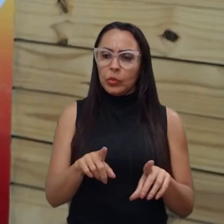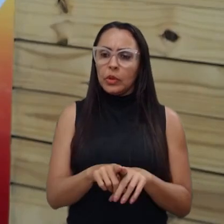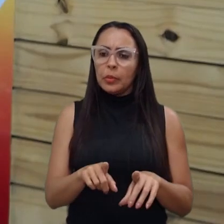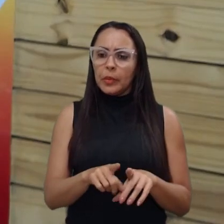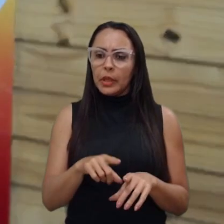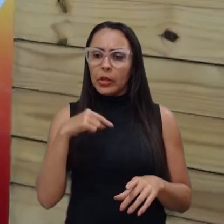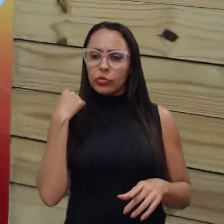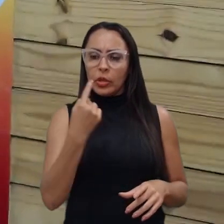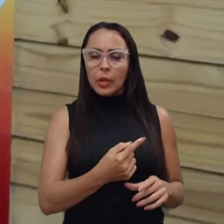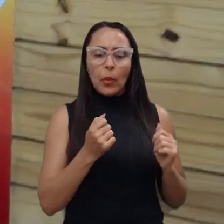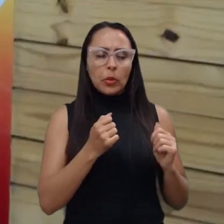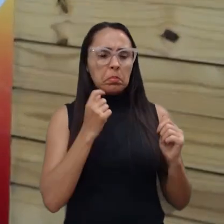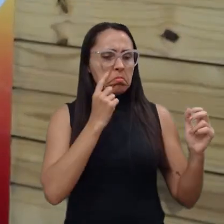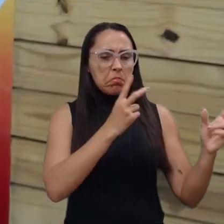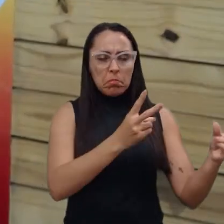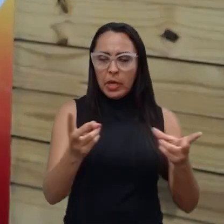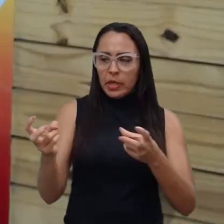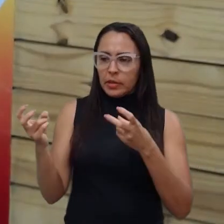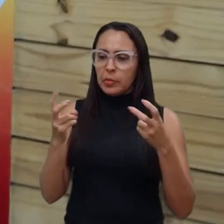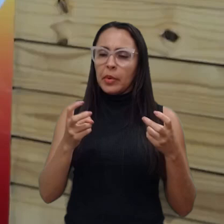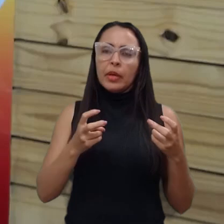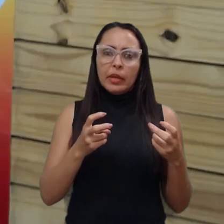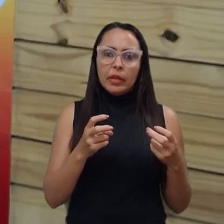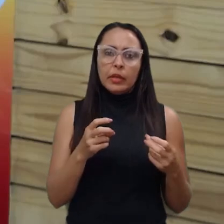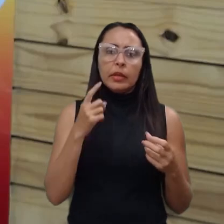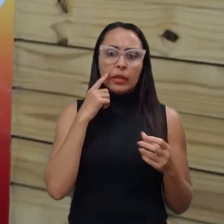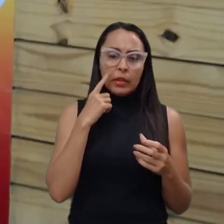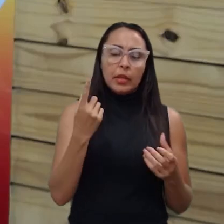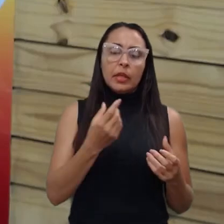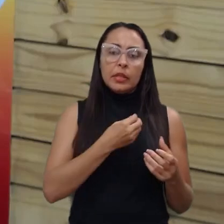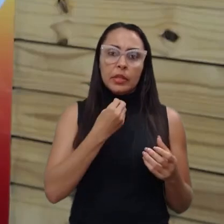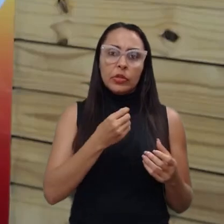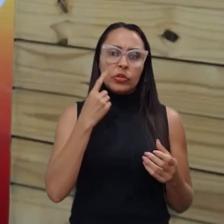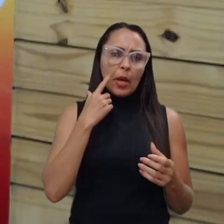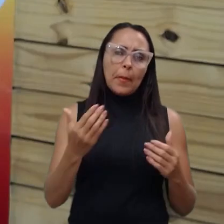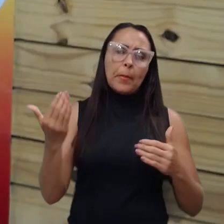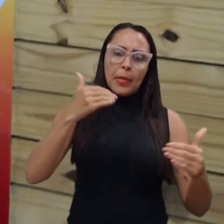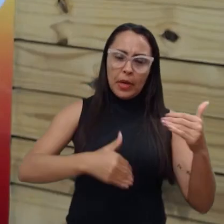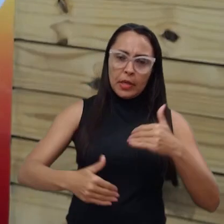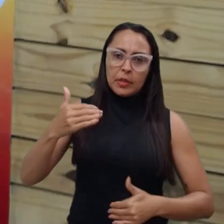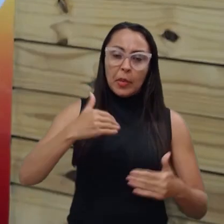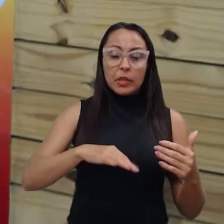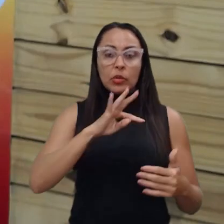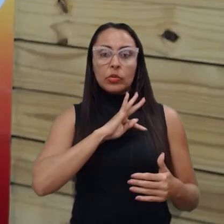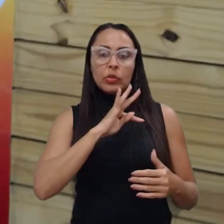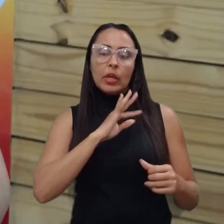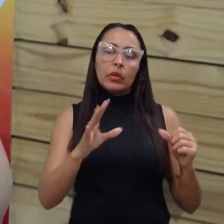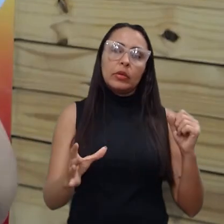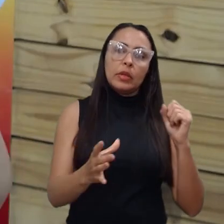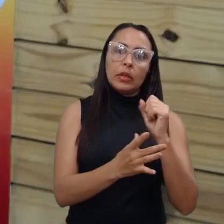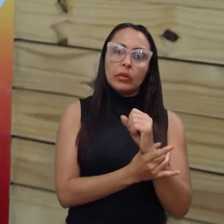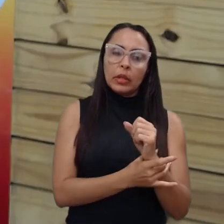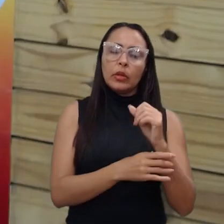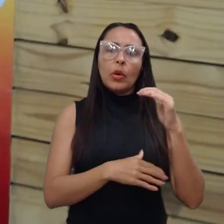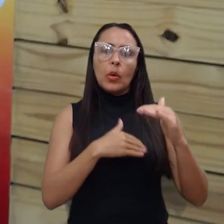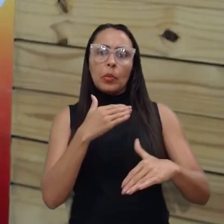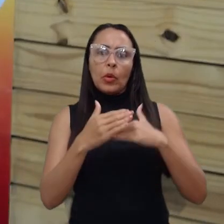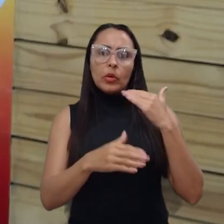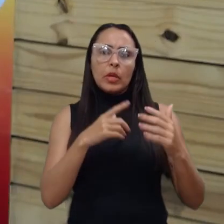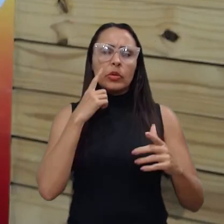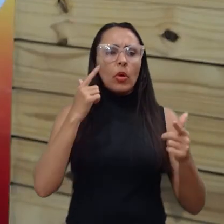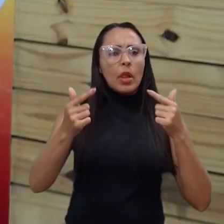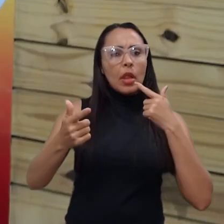também perceber que existe uma boa participação do técnico de segurança em relação aos processos de